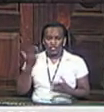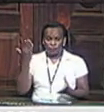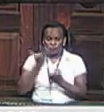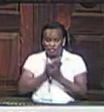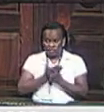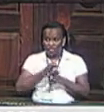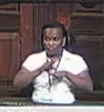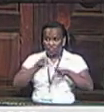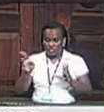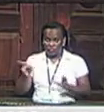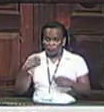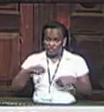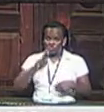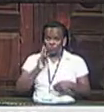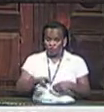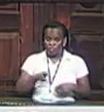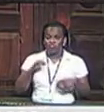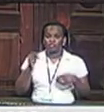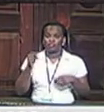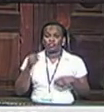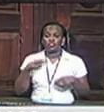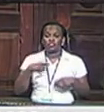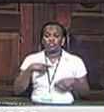que ele responde, está